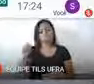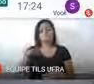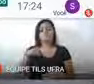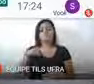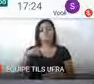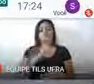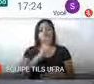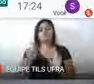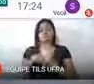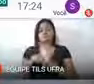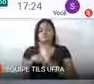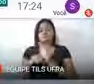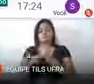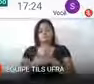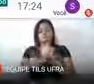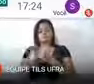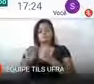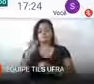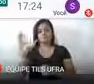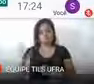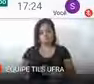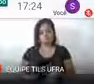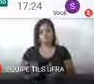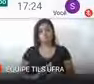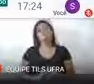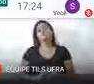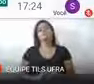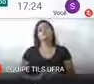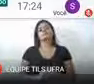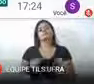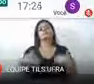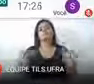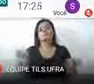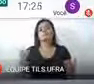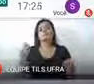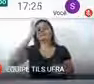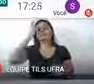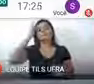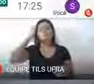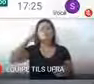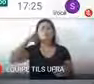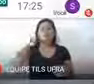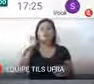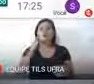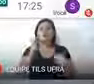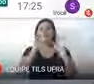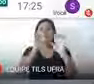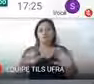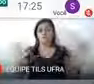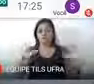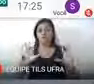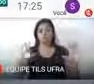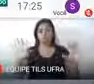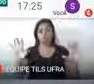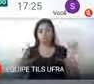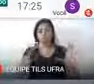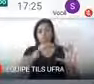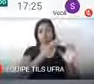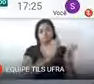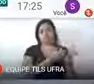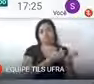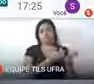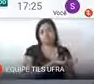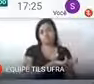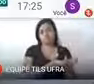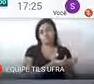Então, aqui nos pontos de inquérito dela, ela mostra, aqui nesse primeiro momento, 2 grupos, né, a comunidade de evangélicos,